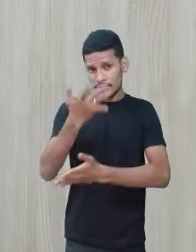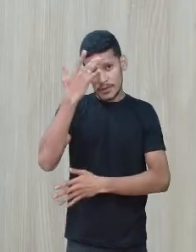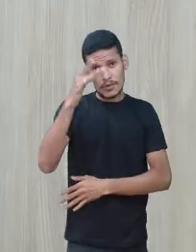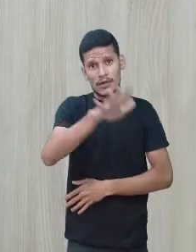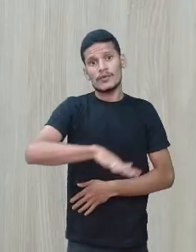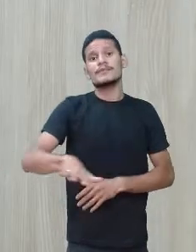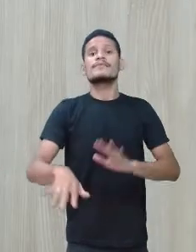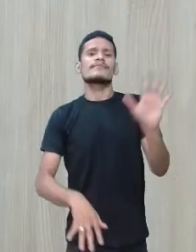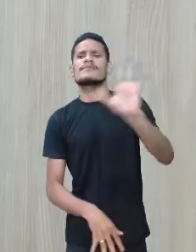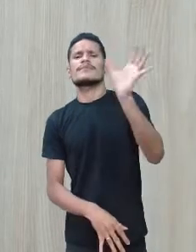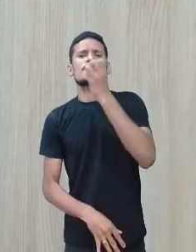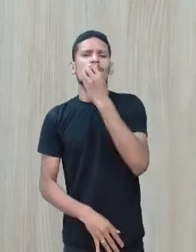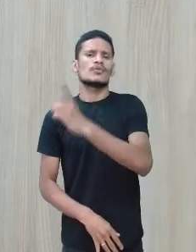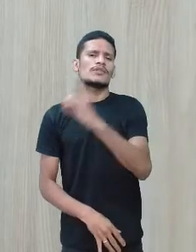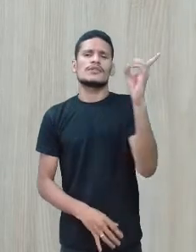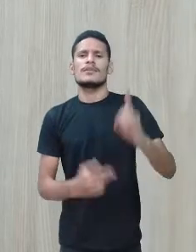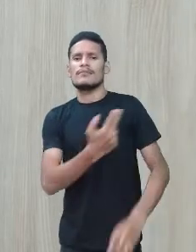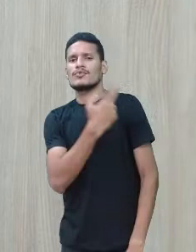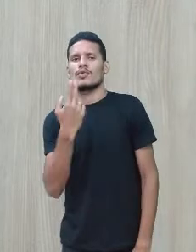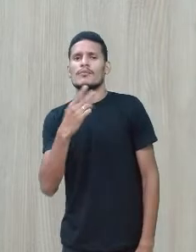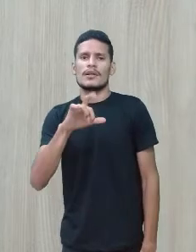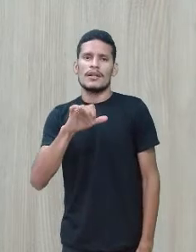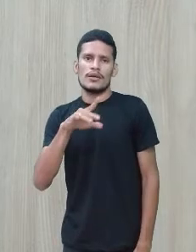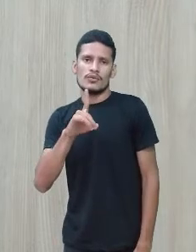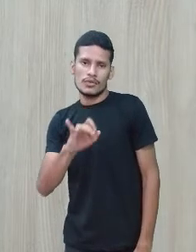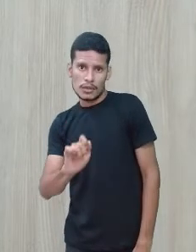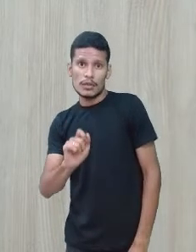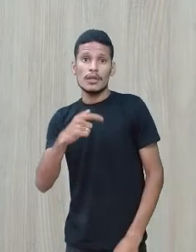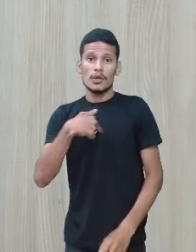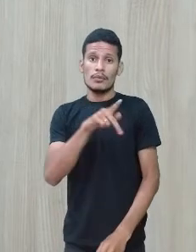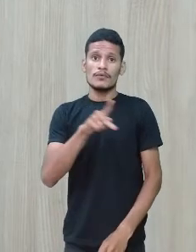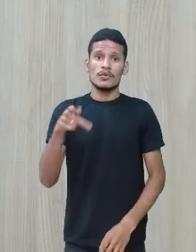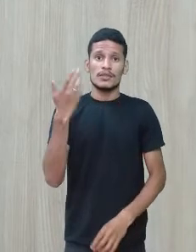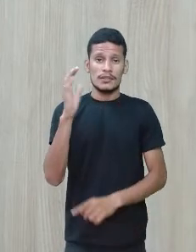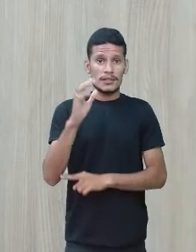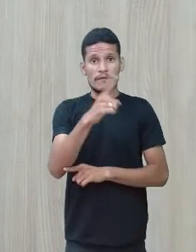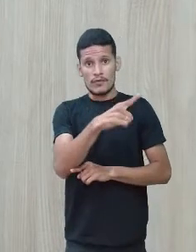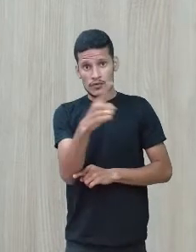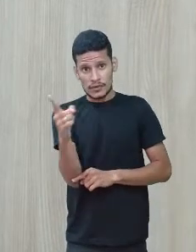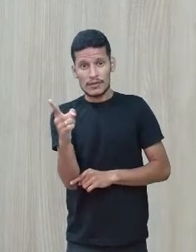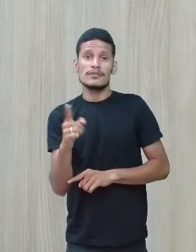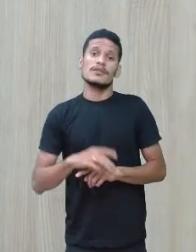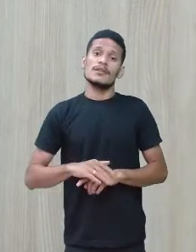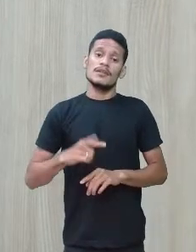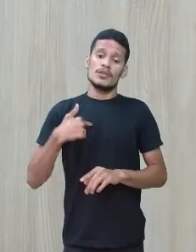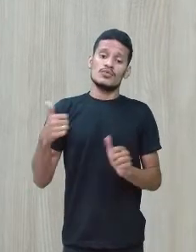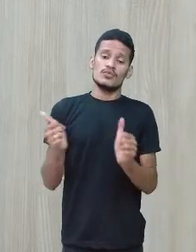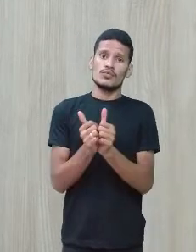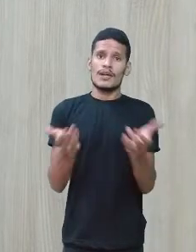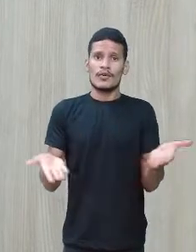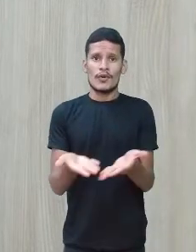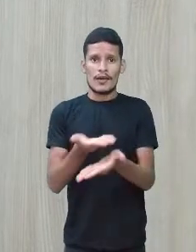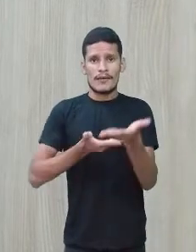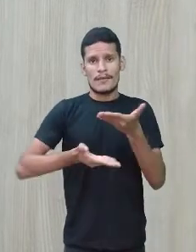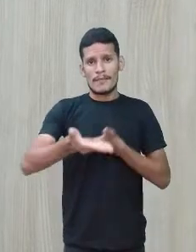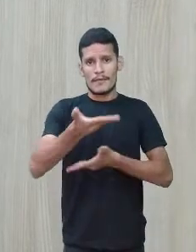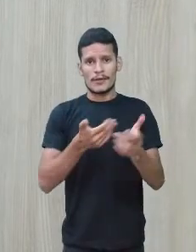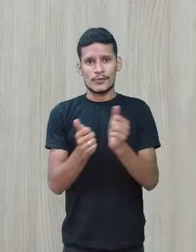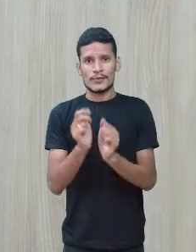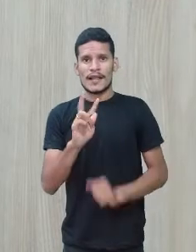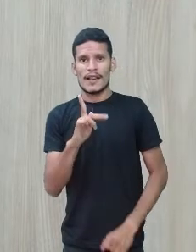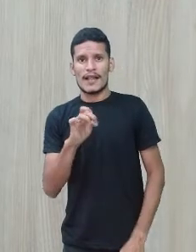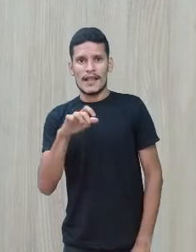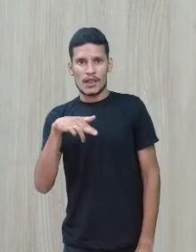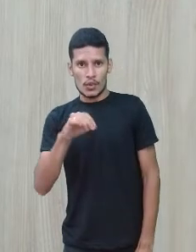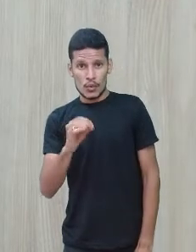Olá, pessoal, bom dia. Sou a professora Cláudia Albuquerque, sou professora de ciências de vocês. Estou aqui nessa interação aqui com o professor Heleno.